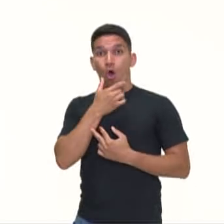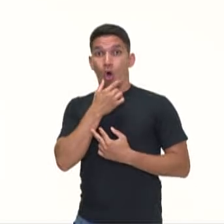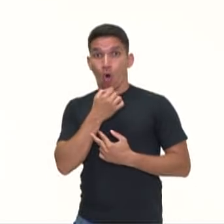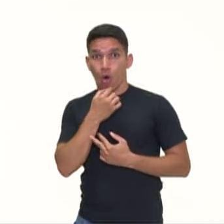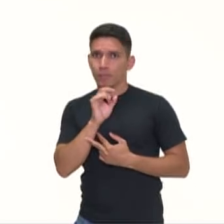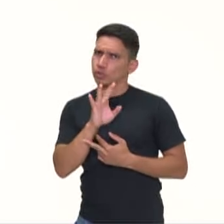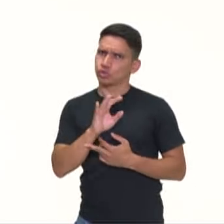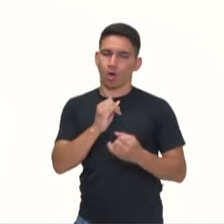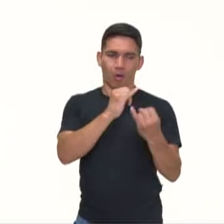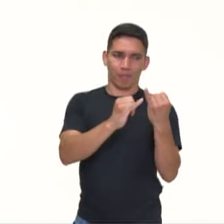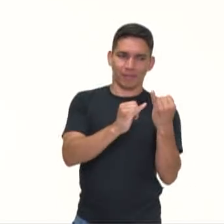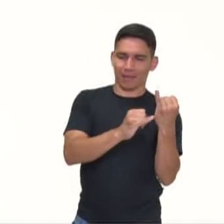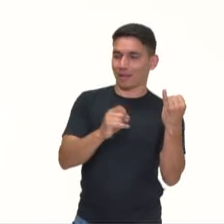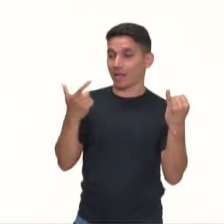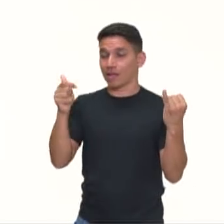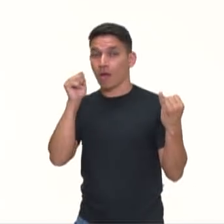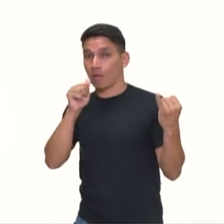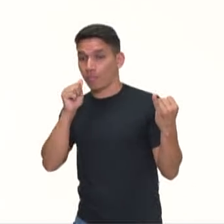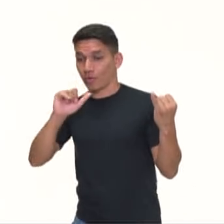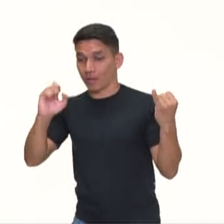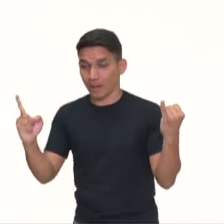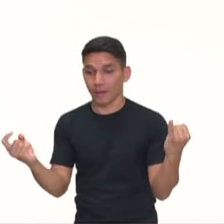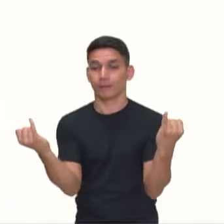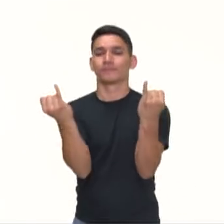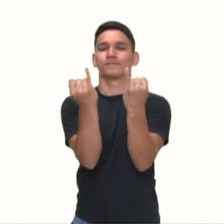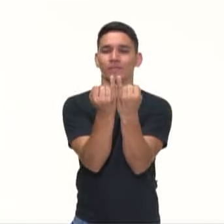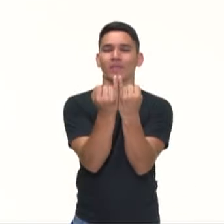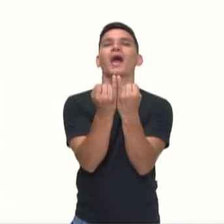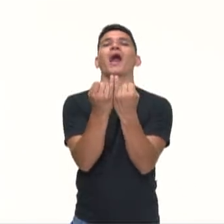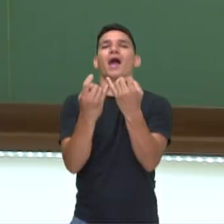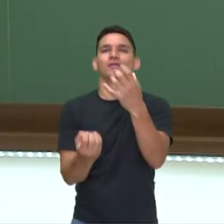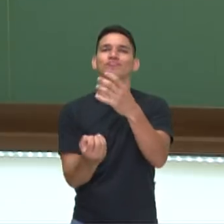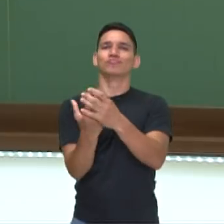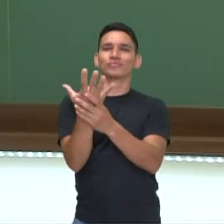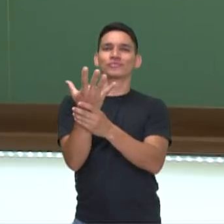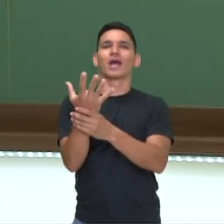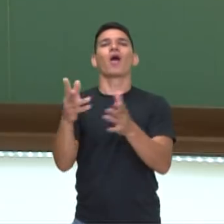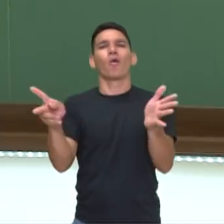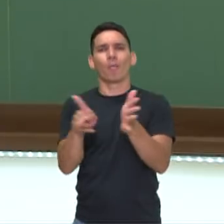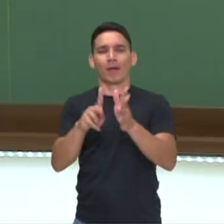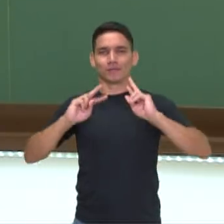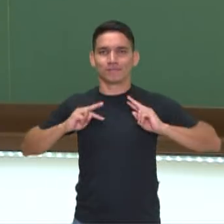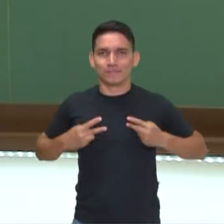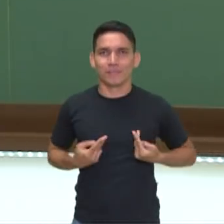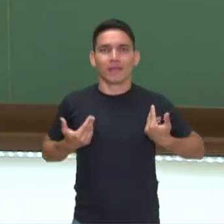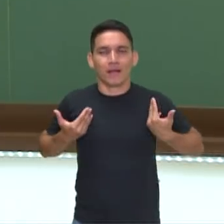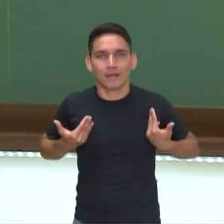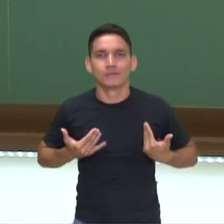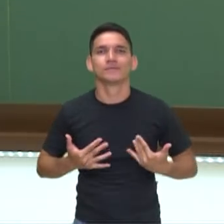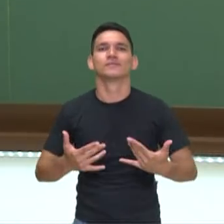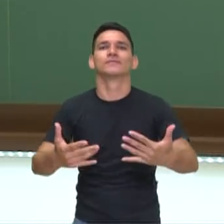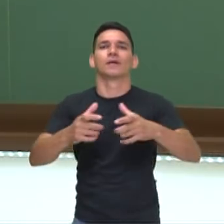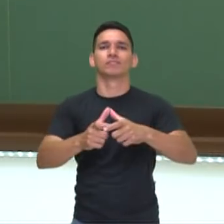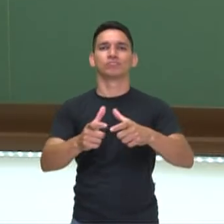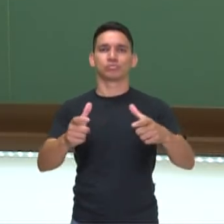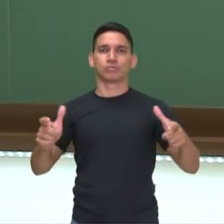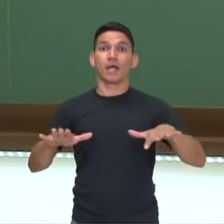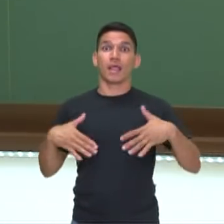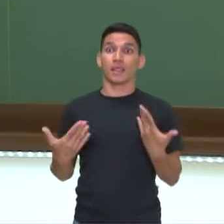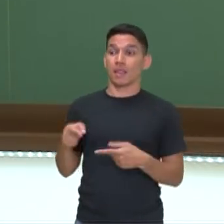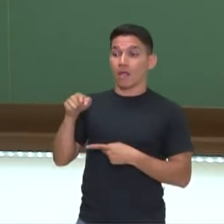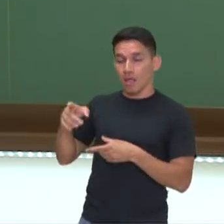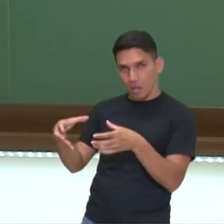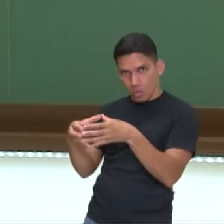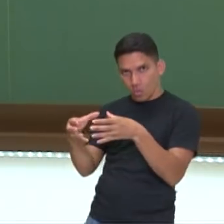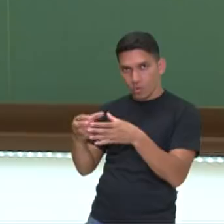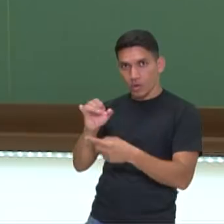sua esposa é a outra metade. Eles se uniram e a humanidade nasceu. Então, para o hinduísmo, eles trazem um conto onde um